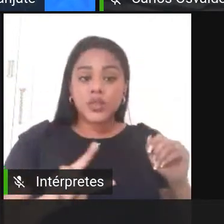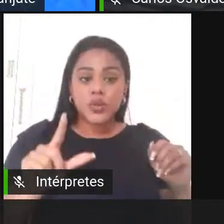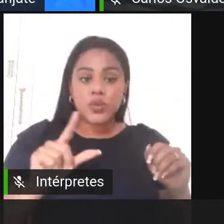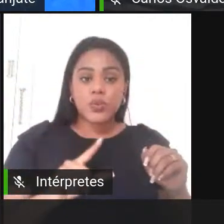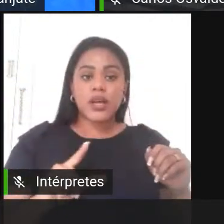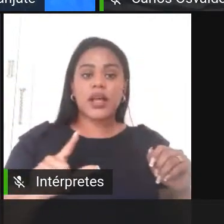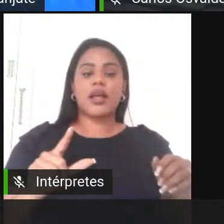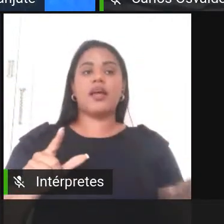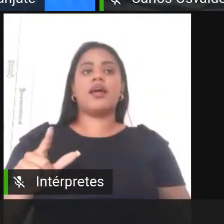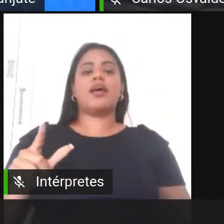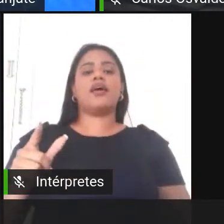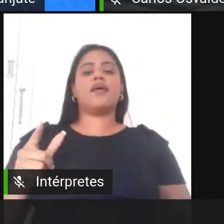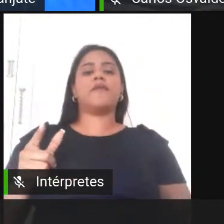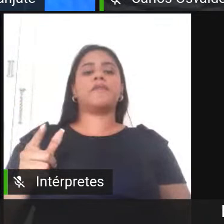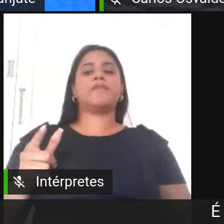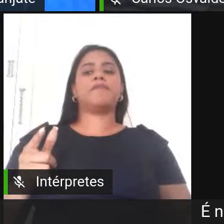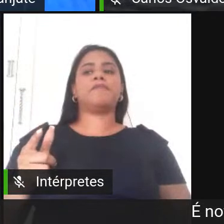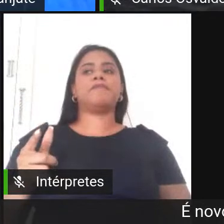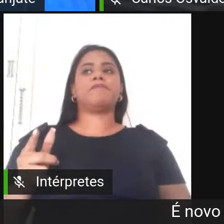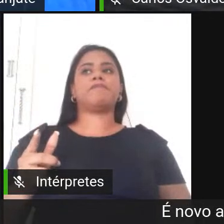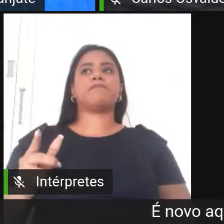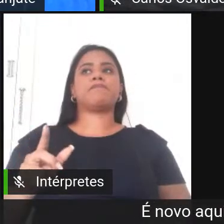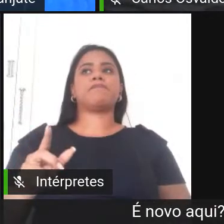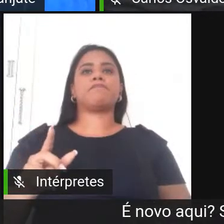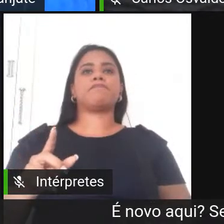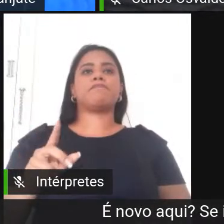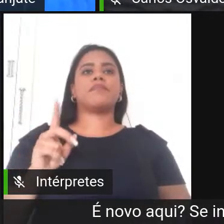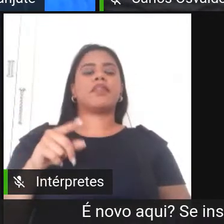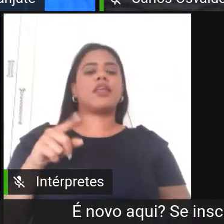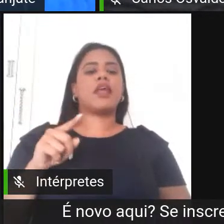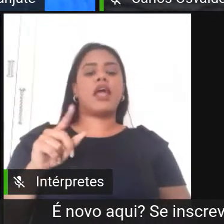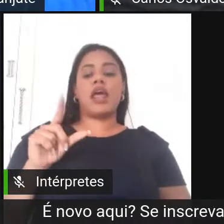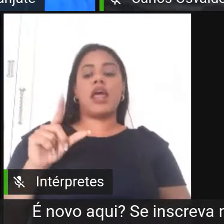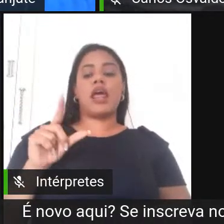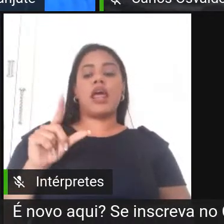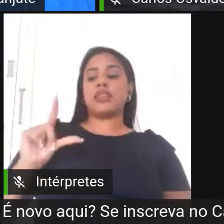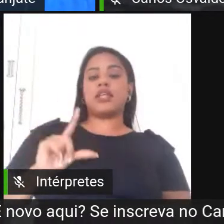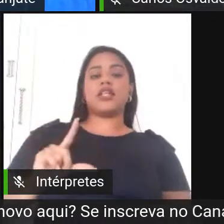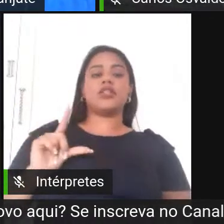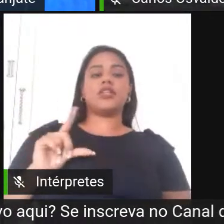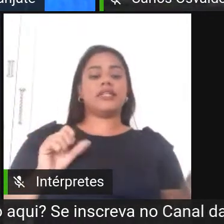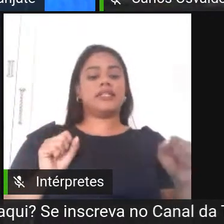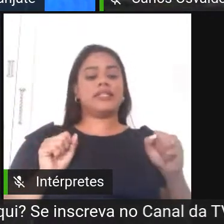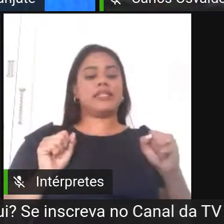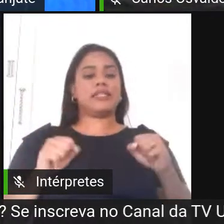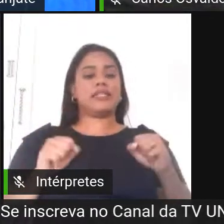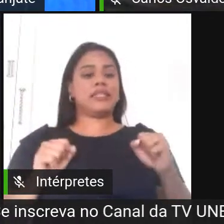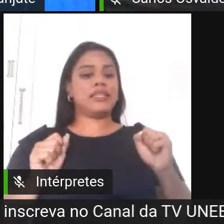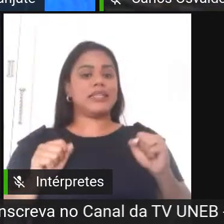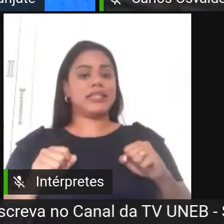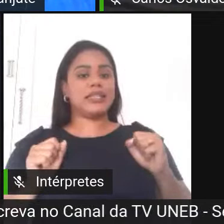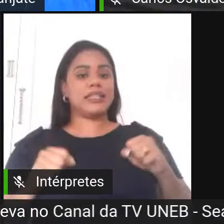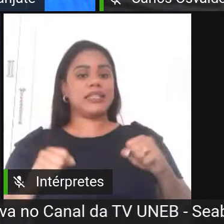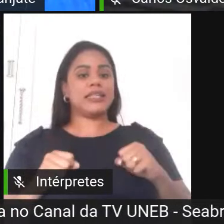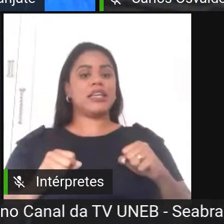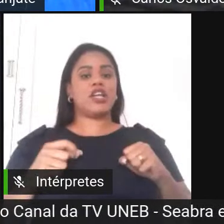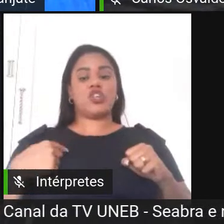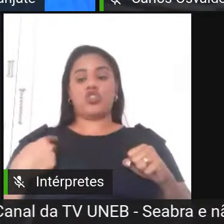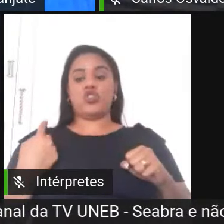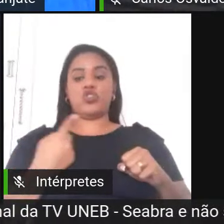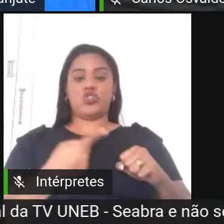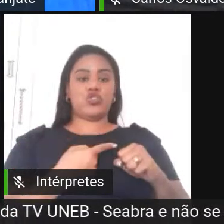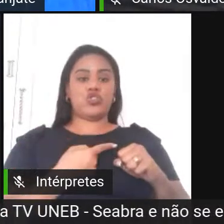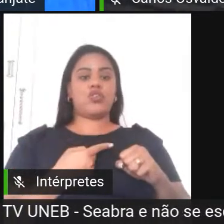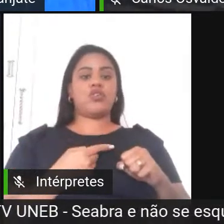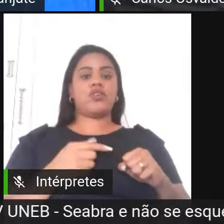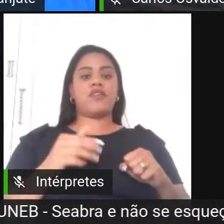nós assumirmos uma literatura feminina? Bem, são duas perguntas aí. Primeiro é a categorização. Eu acho que